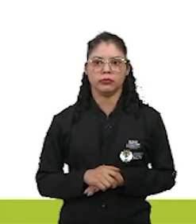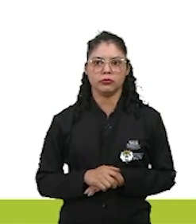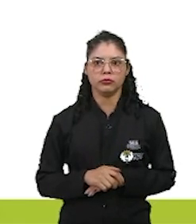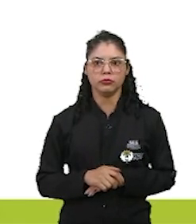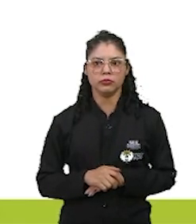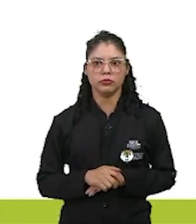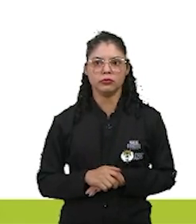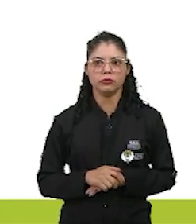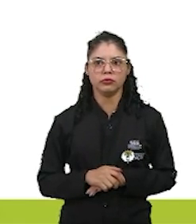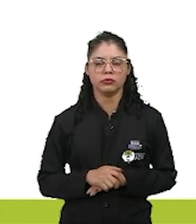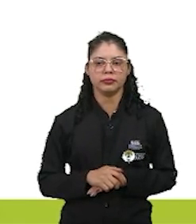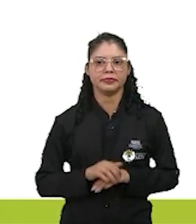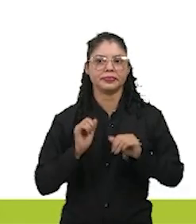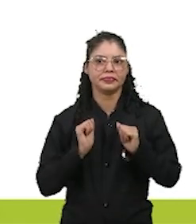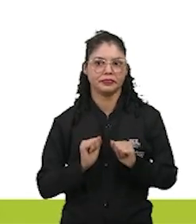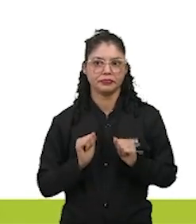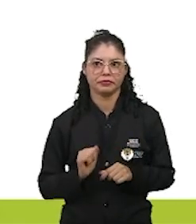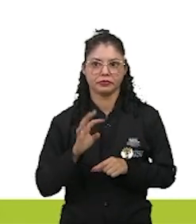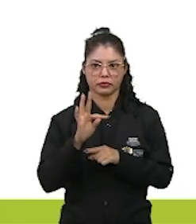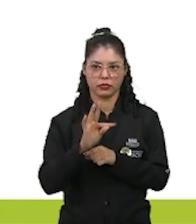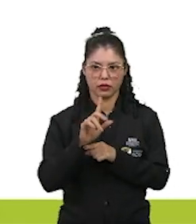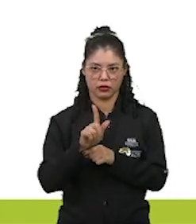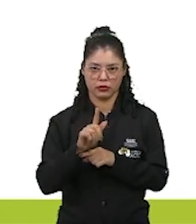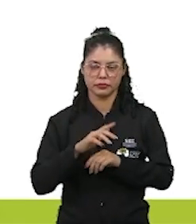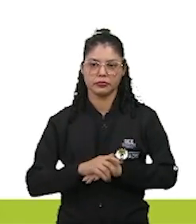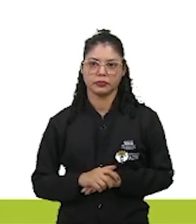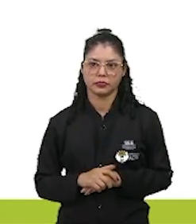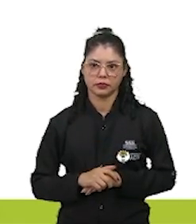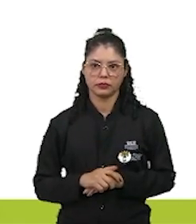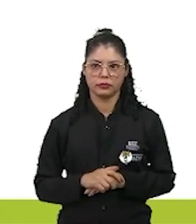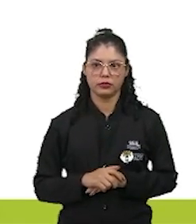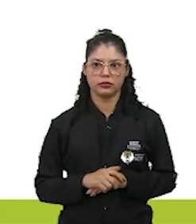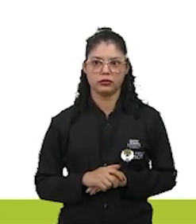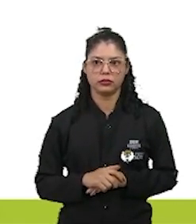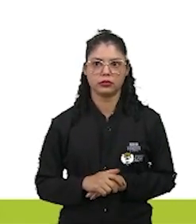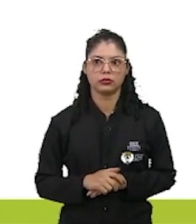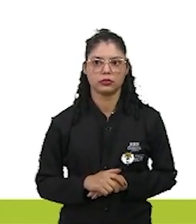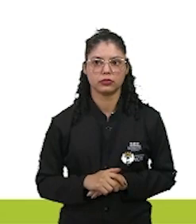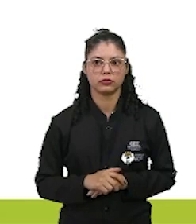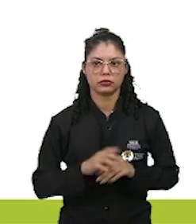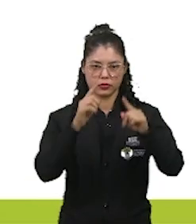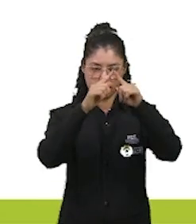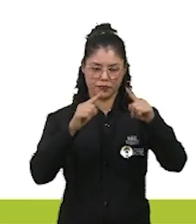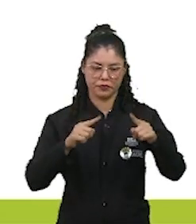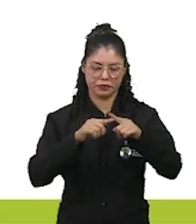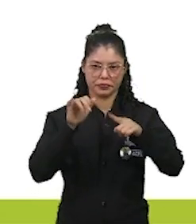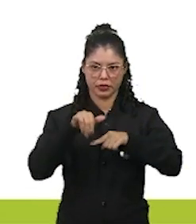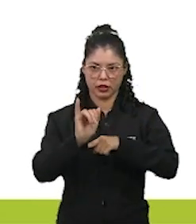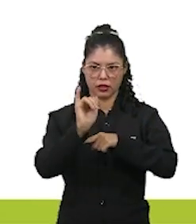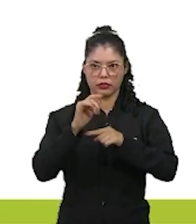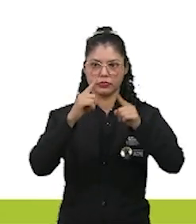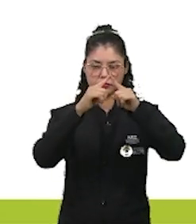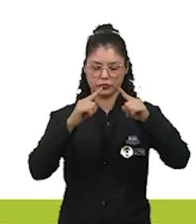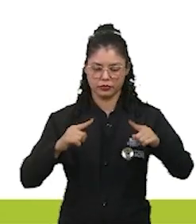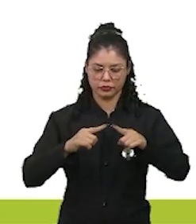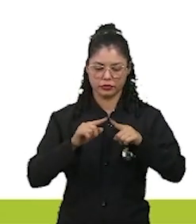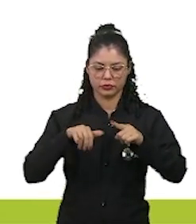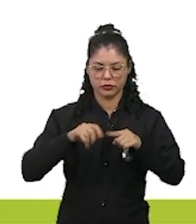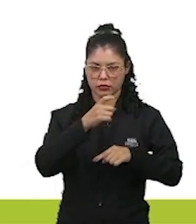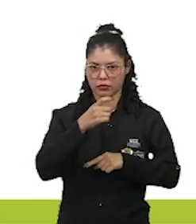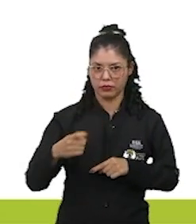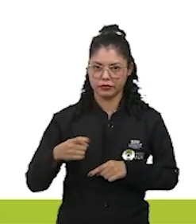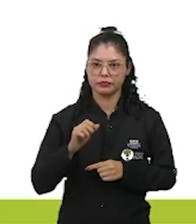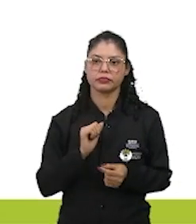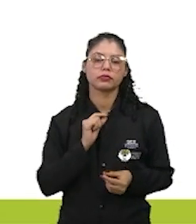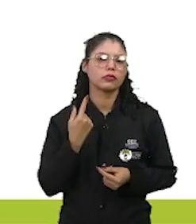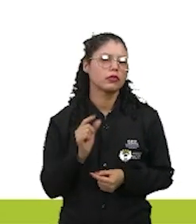Enem. Vamos ver como é que isso fica agora e a gente vai trabalhar essas relações agora de coordenadas, tá bom? Professor, como é que eu faço esse cálculo aqui,